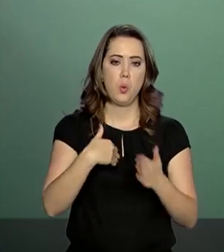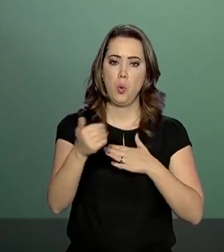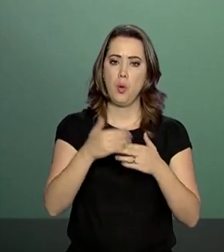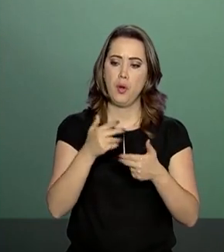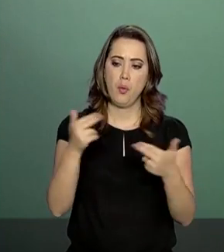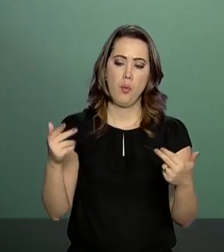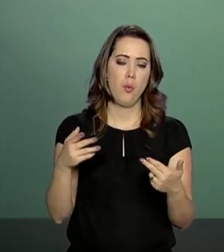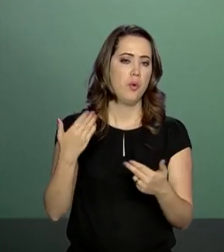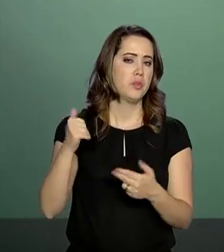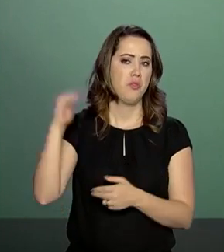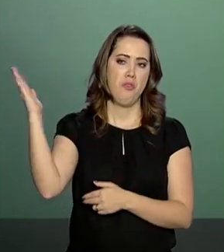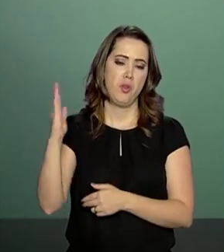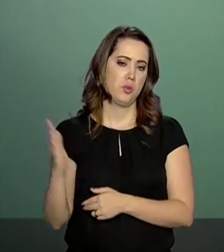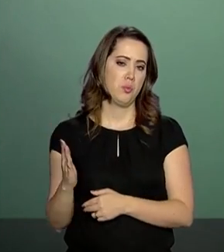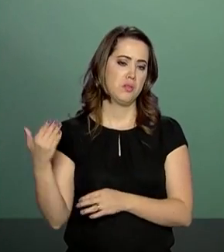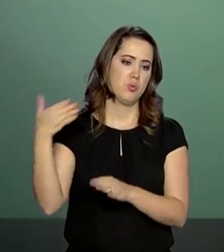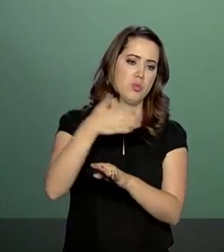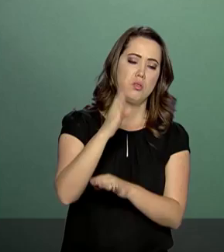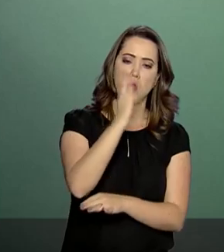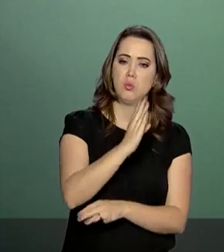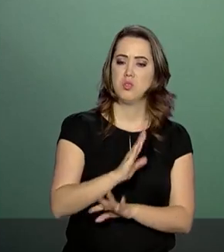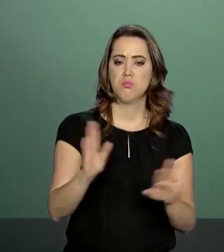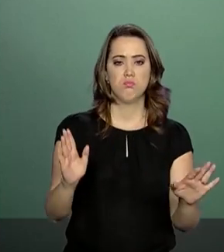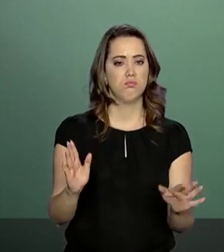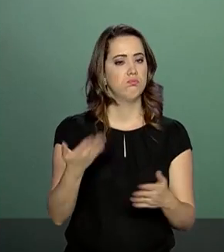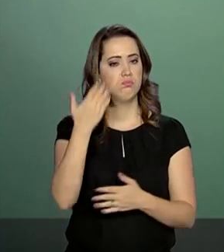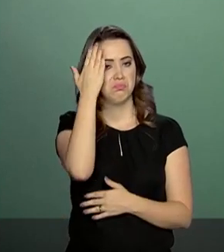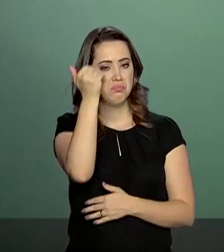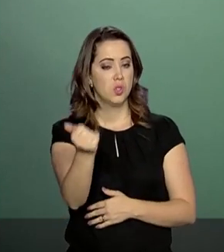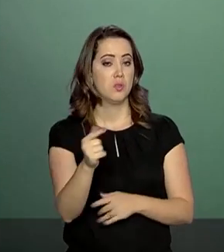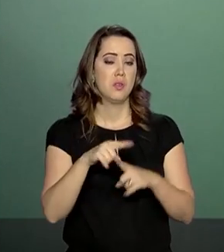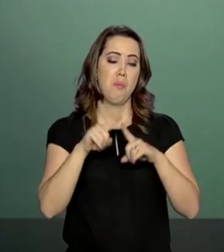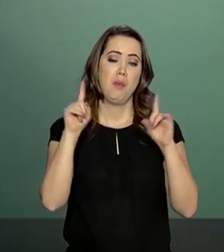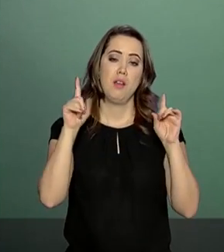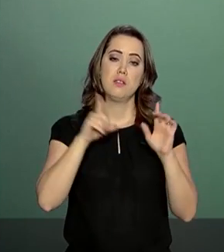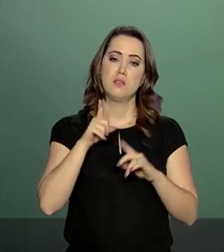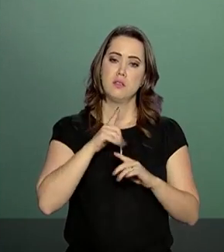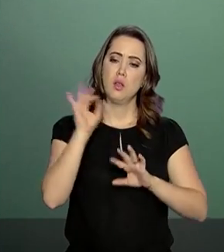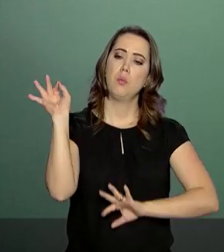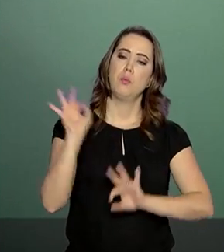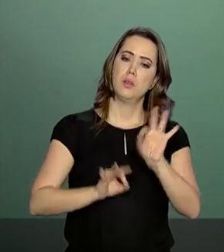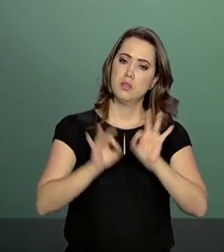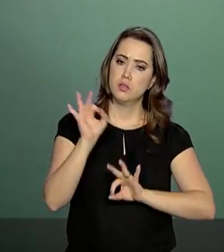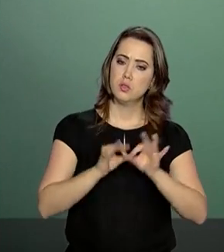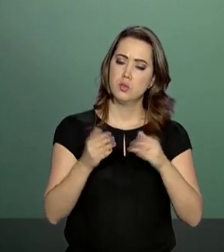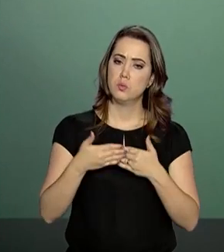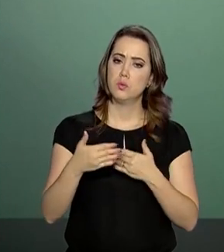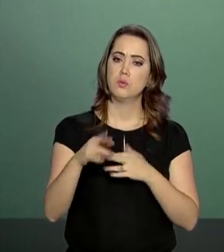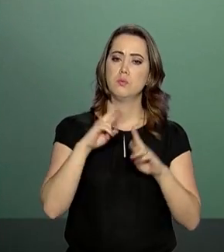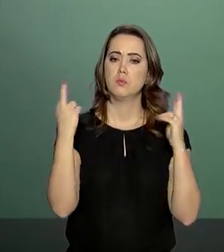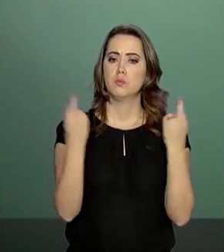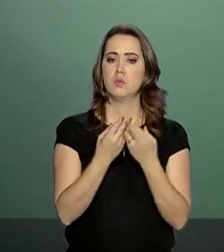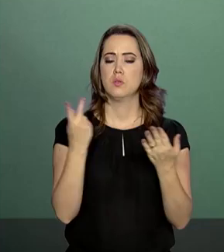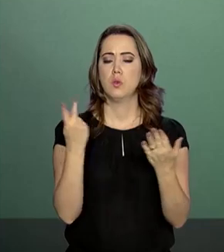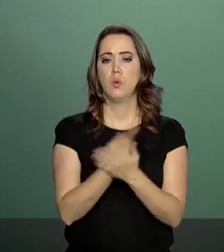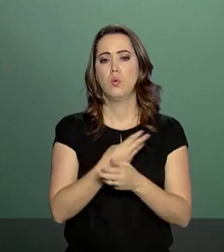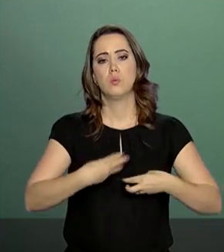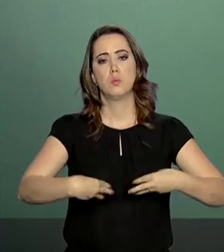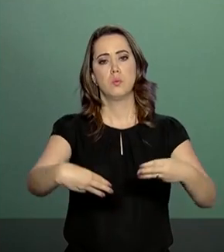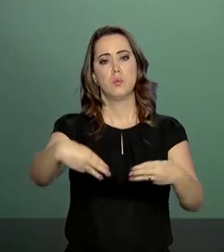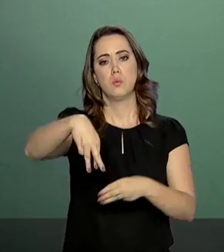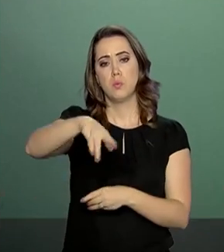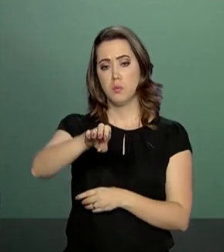suministro AD vindo do exterior tenha chegado ao Brasil não obstante há num planejamento a partir das reuniões ocorridas no ministério das